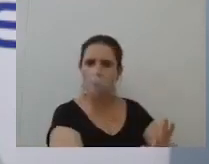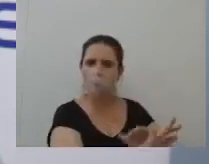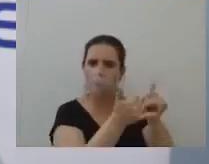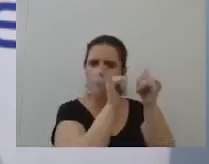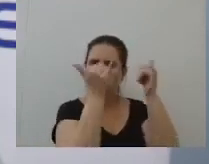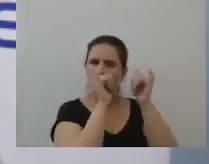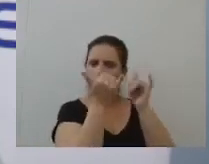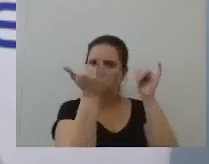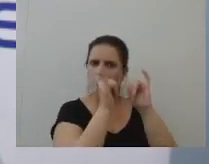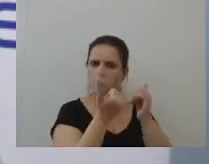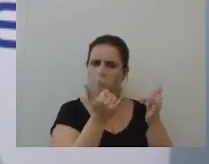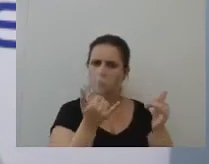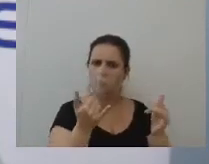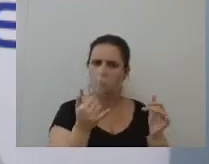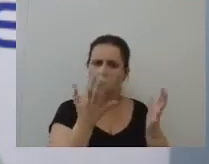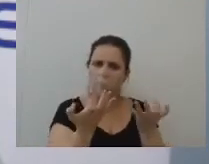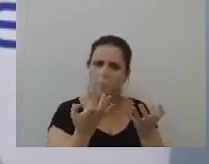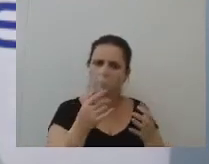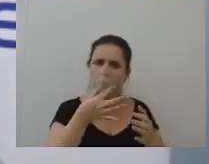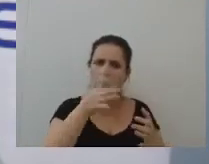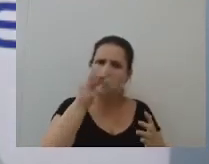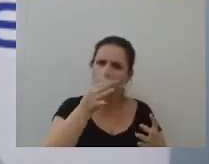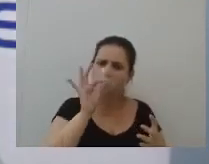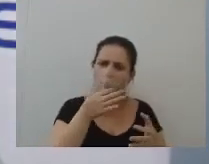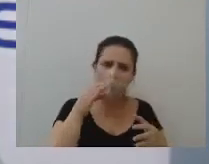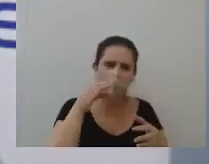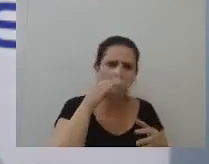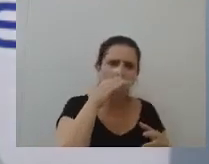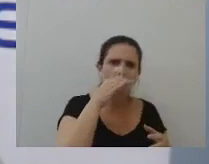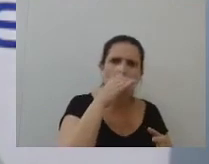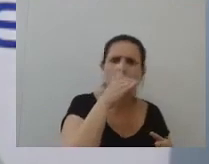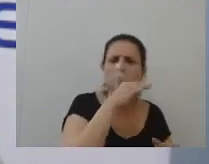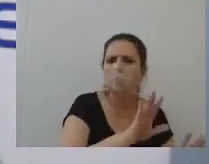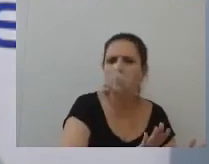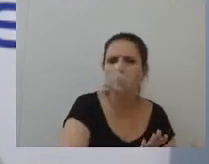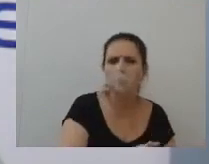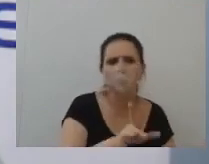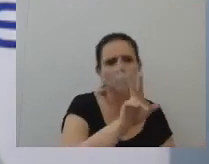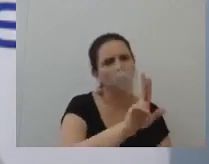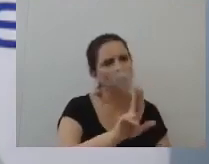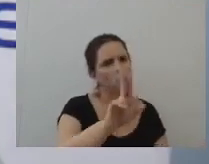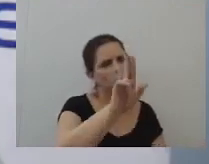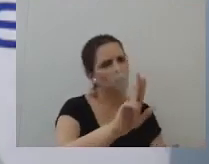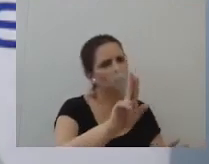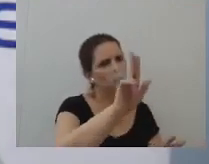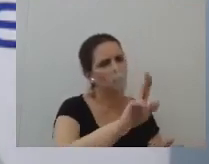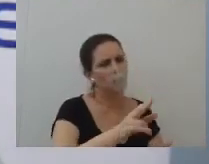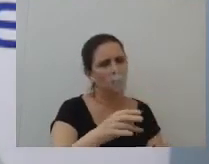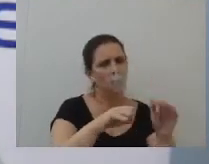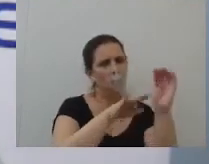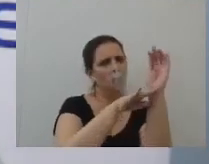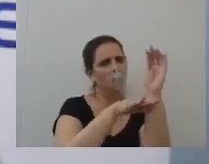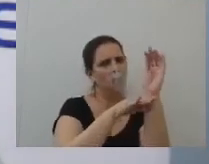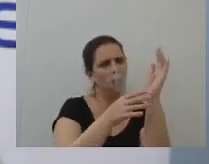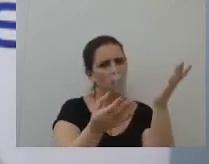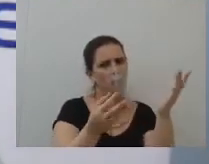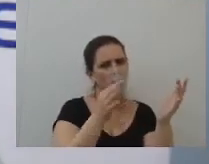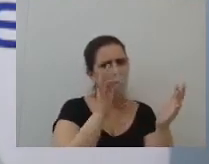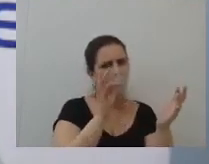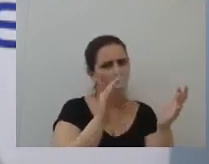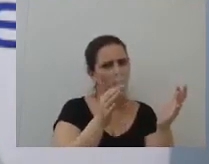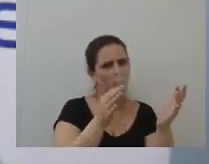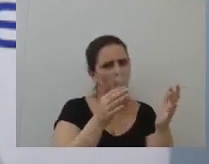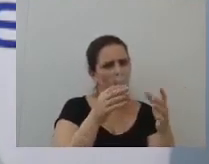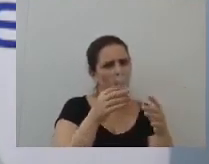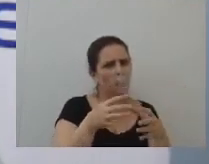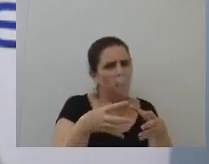tomar o café sempre quentinho. Então você vai ter que usar lá uma garrafa que tenha pouca fluidez, para